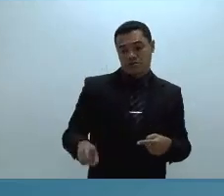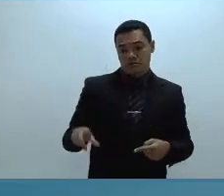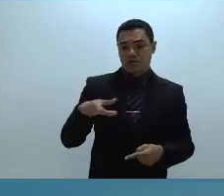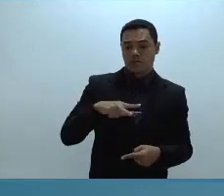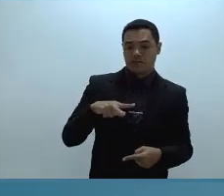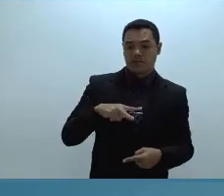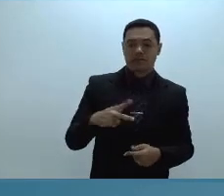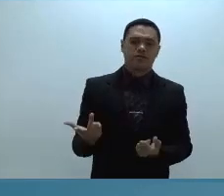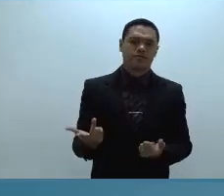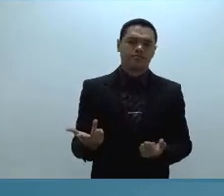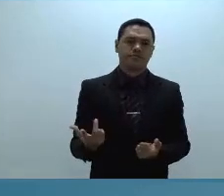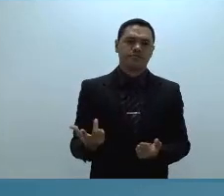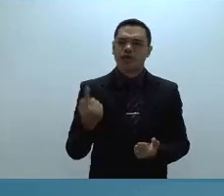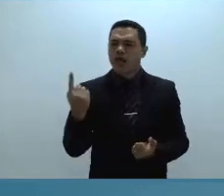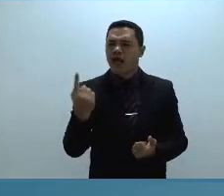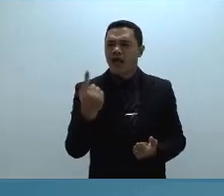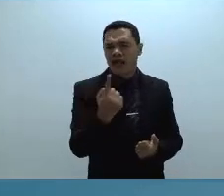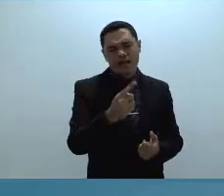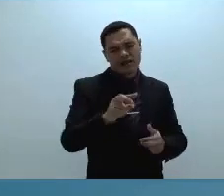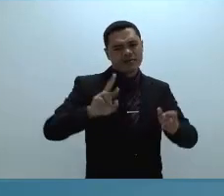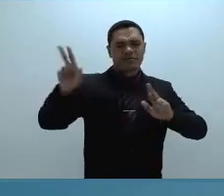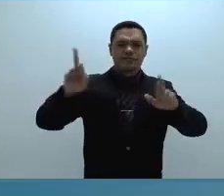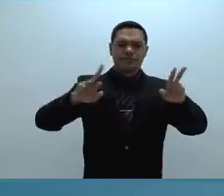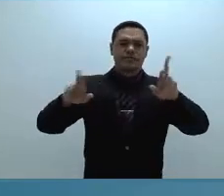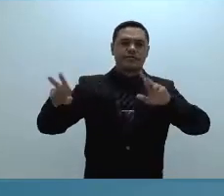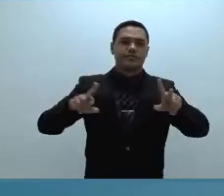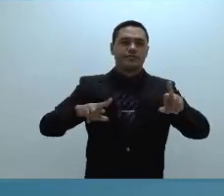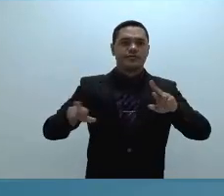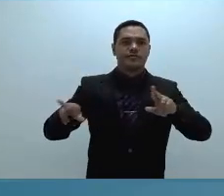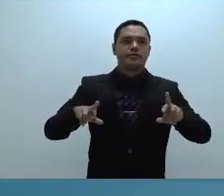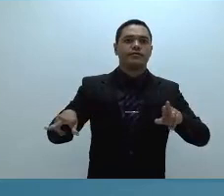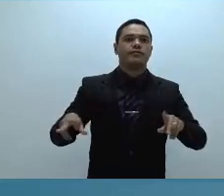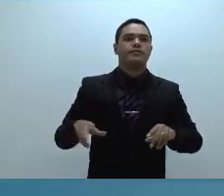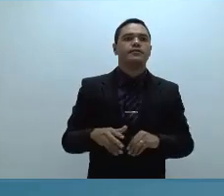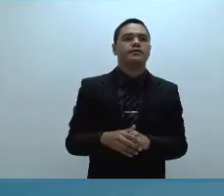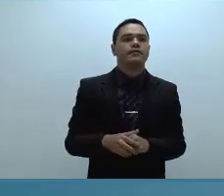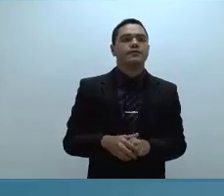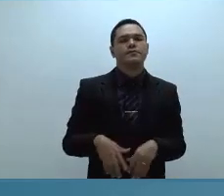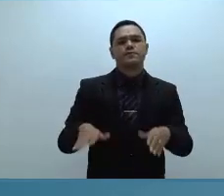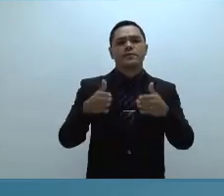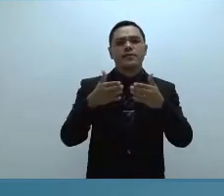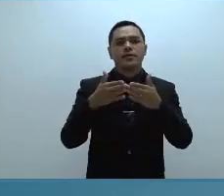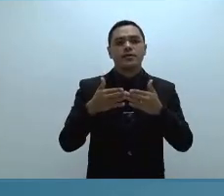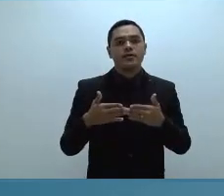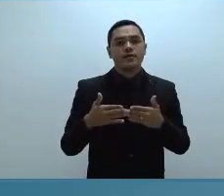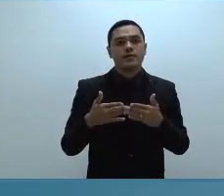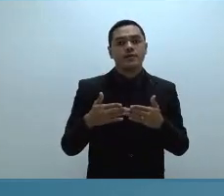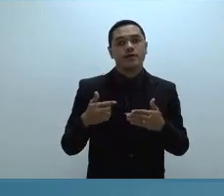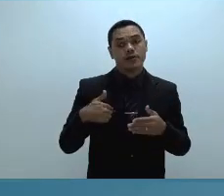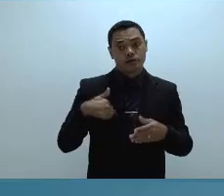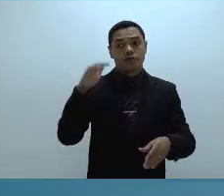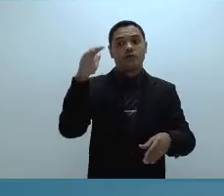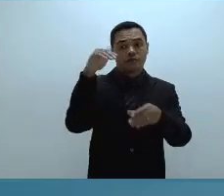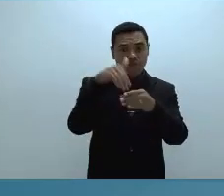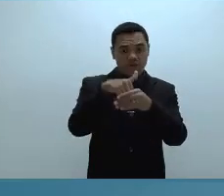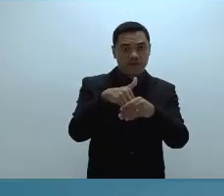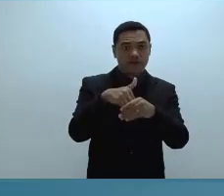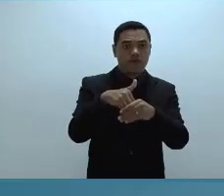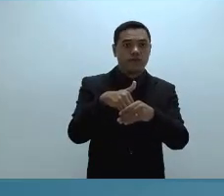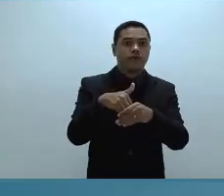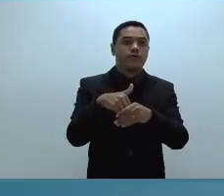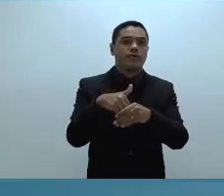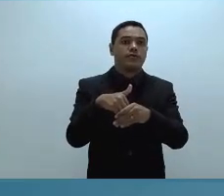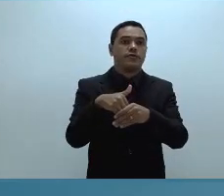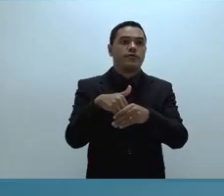cada caso é um caso, mas nesse caso, o desembargador Roberto, peço minha vossa excelência, já adiantando meu voto, já